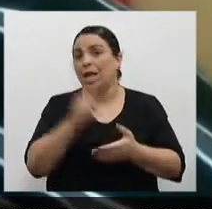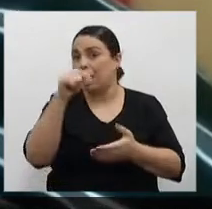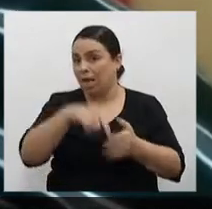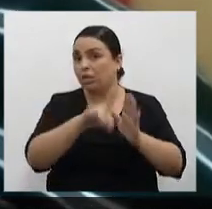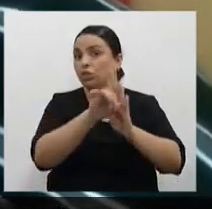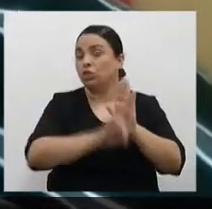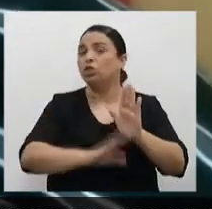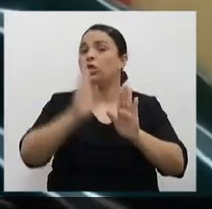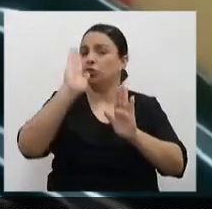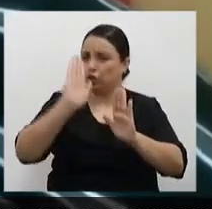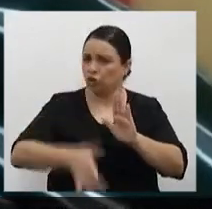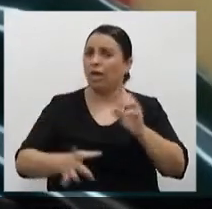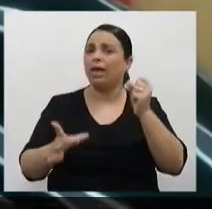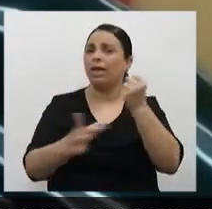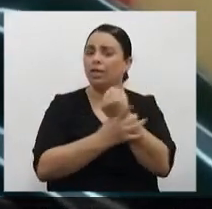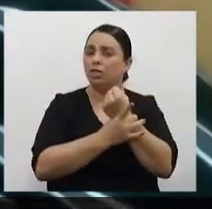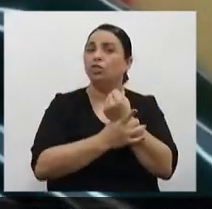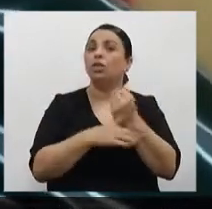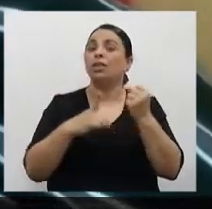Decreto-Lei